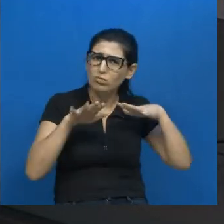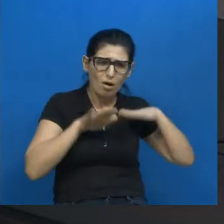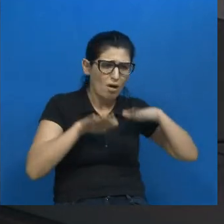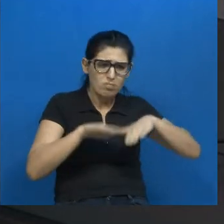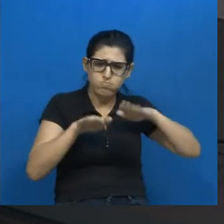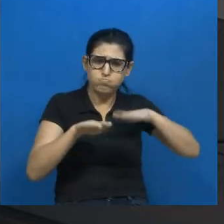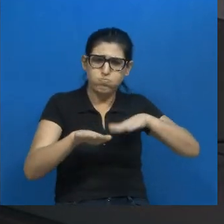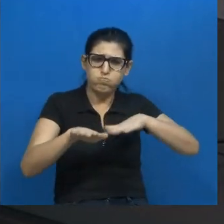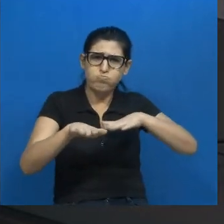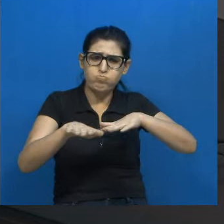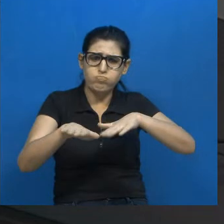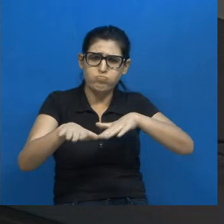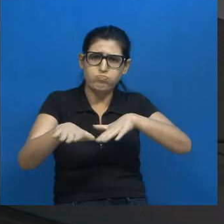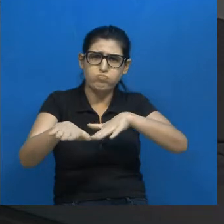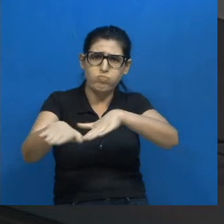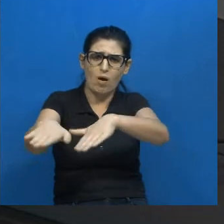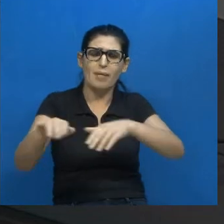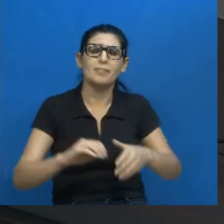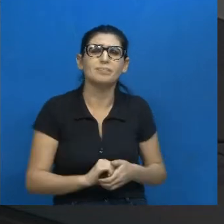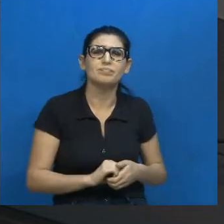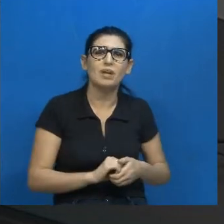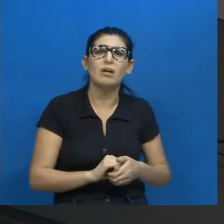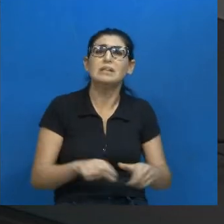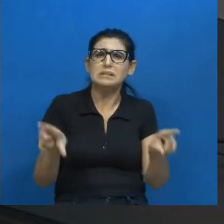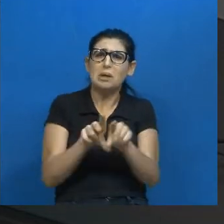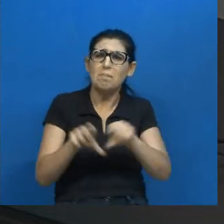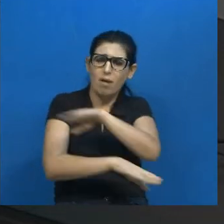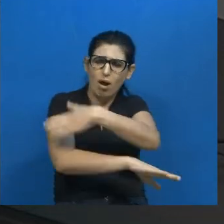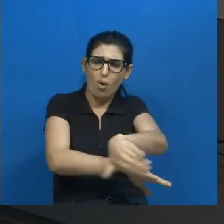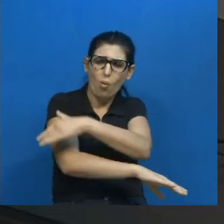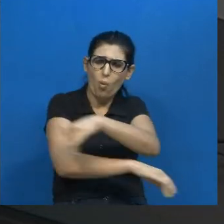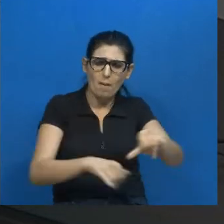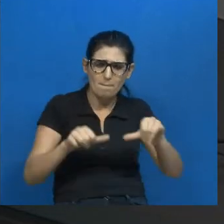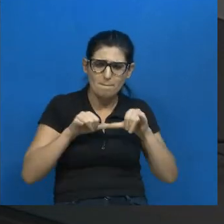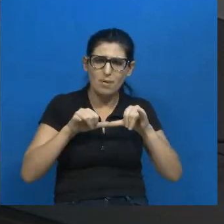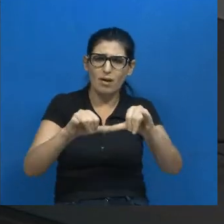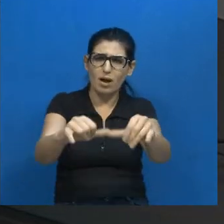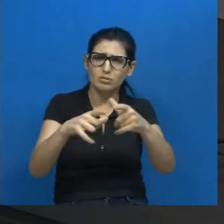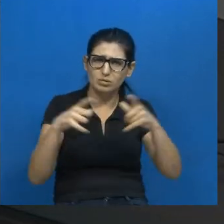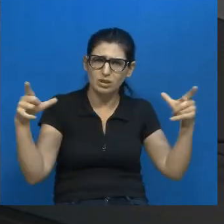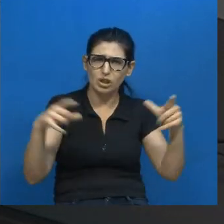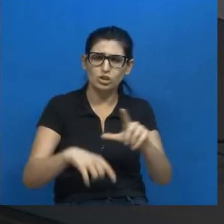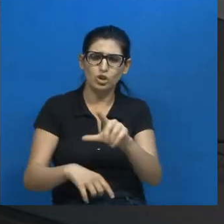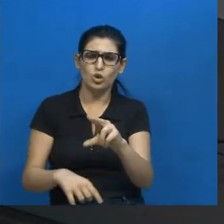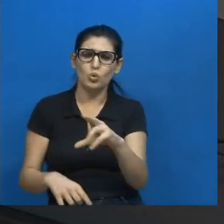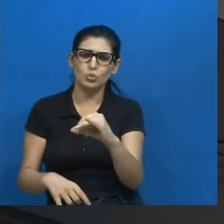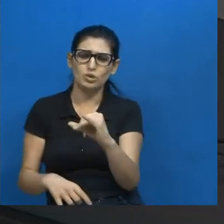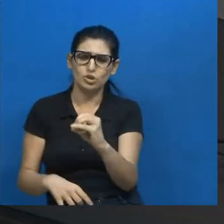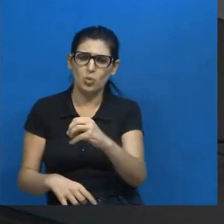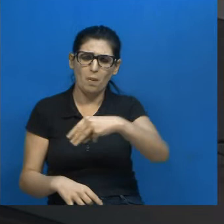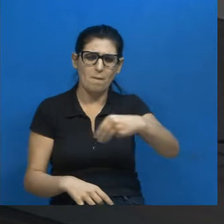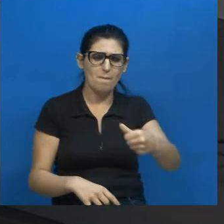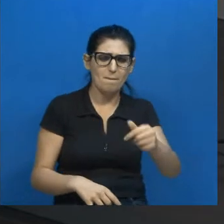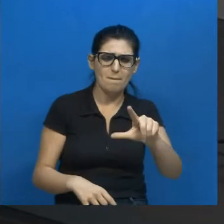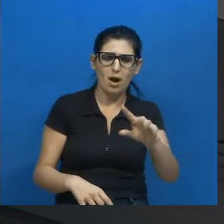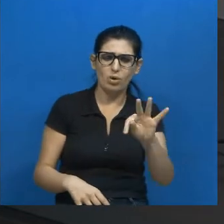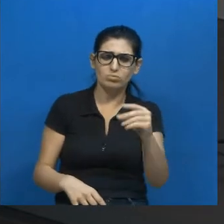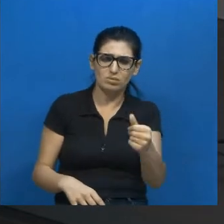aqui o centro, a Rua do Mercadão, Lúcio Malta, travada, como que vai